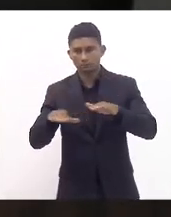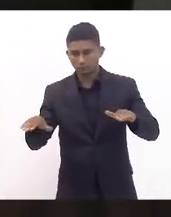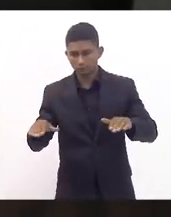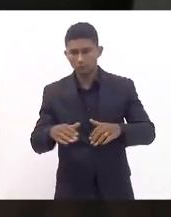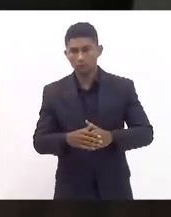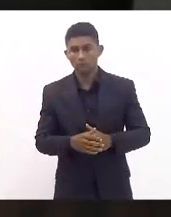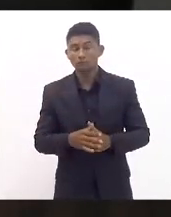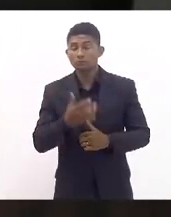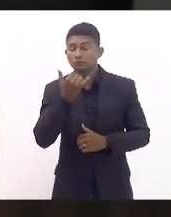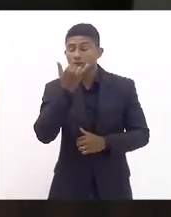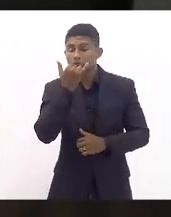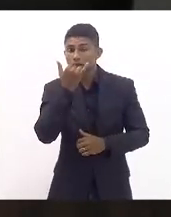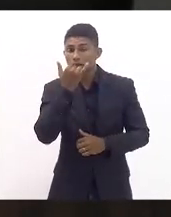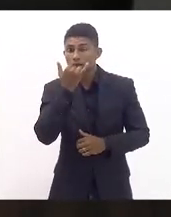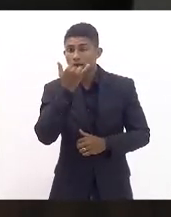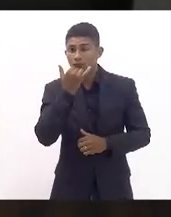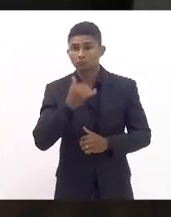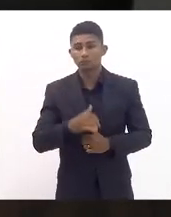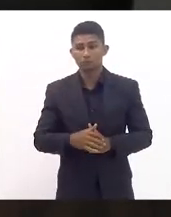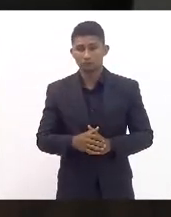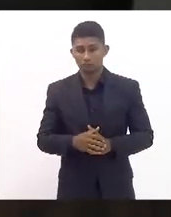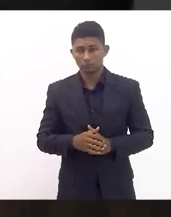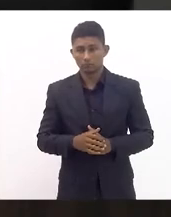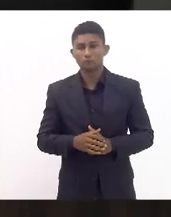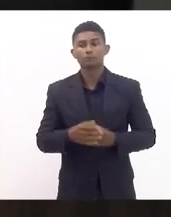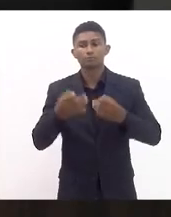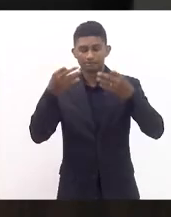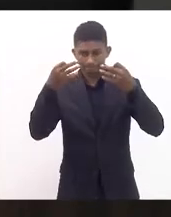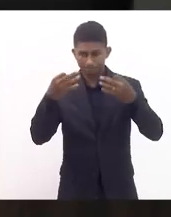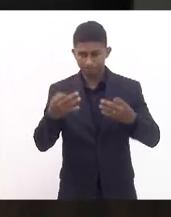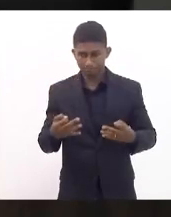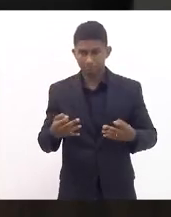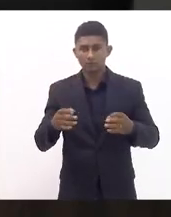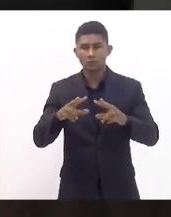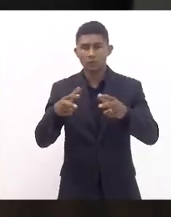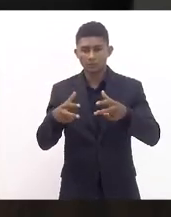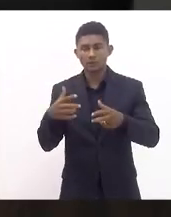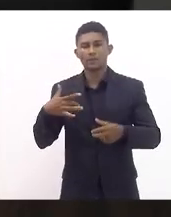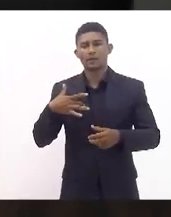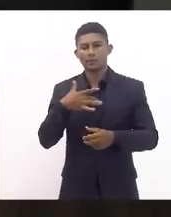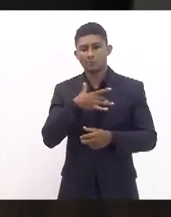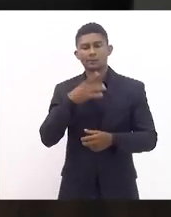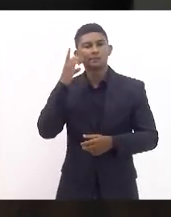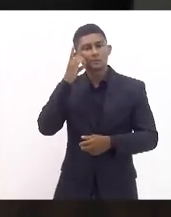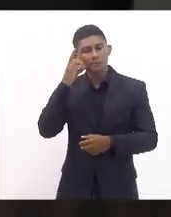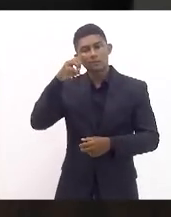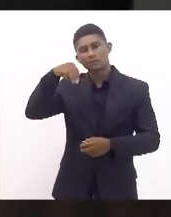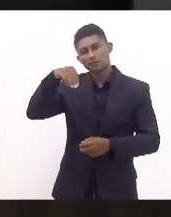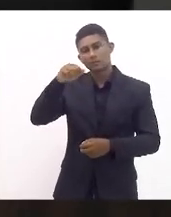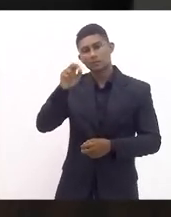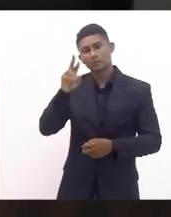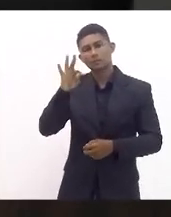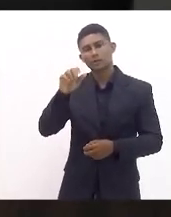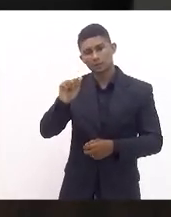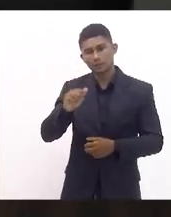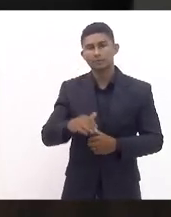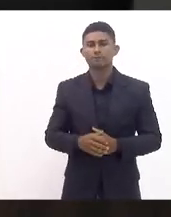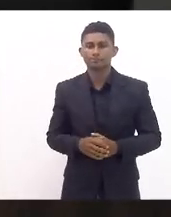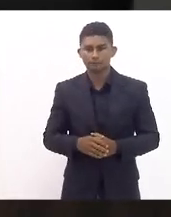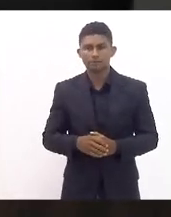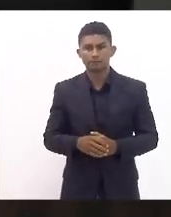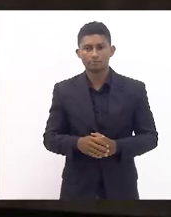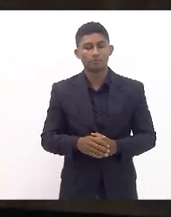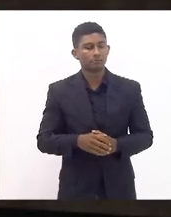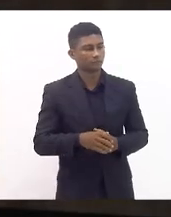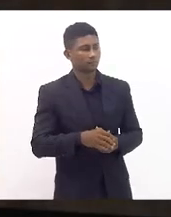discussão. Perdão, perdão. Muito justo. Pela Comissão de Saúde, deputada Marta Rocha. Presidente, inicialmente